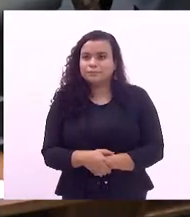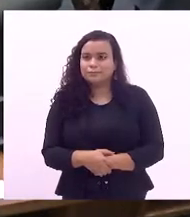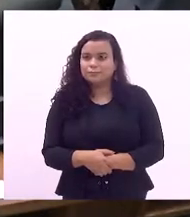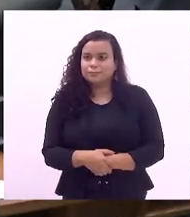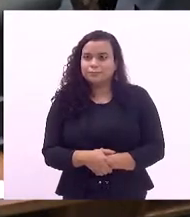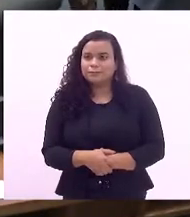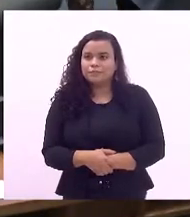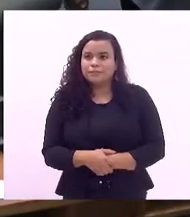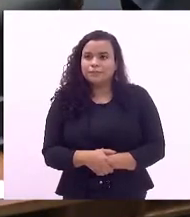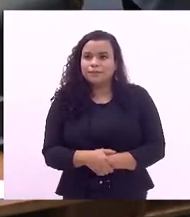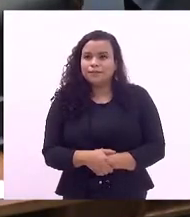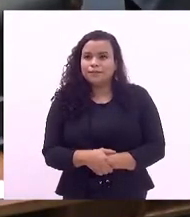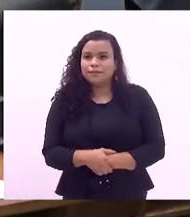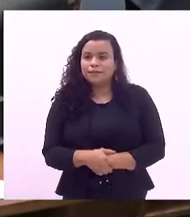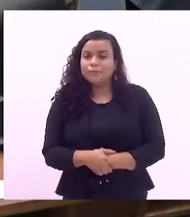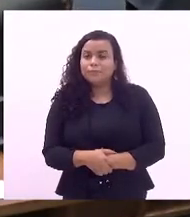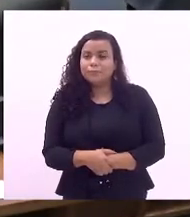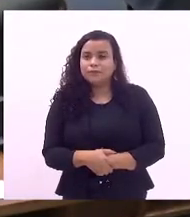a